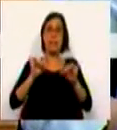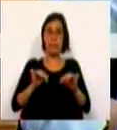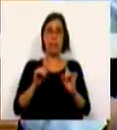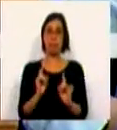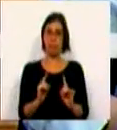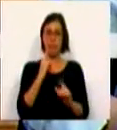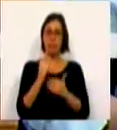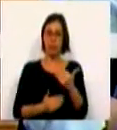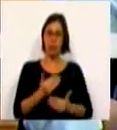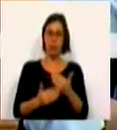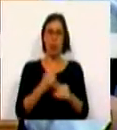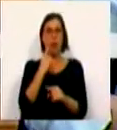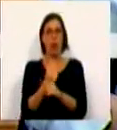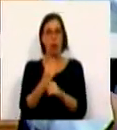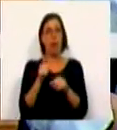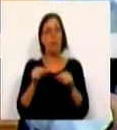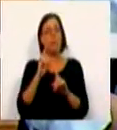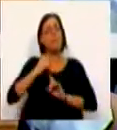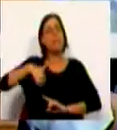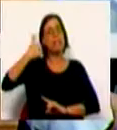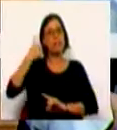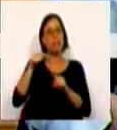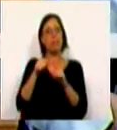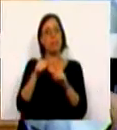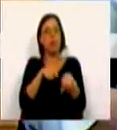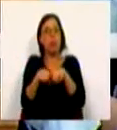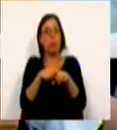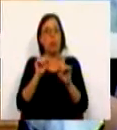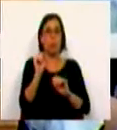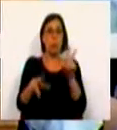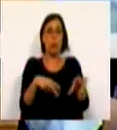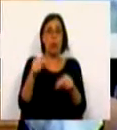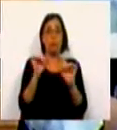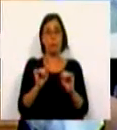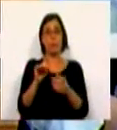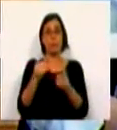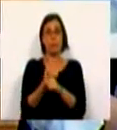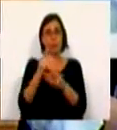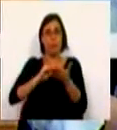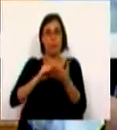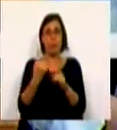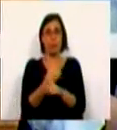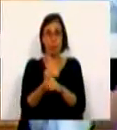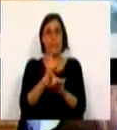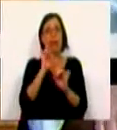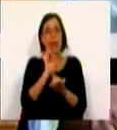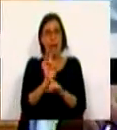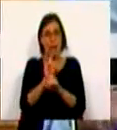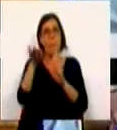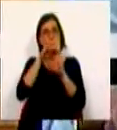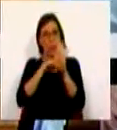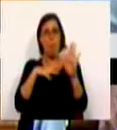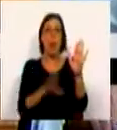sido e continuará a ser um dos principais eixos da política de modernização administrativa, enquanto